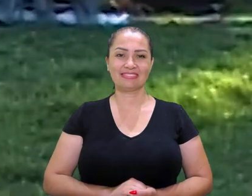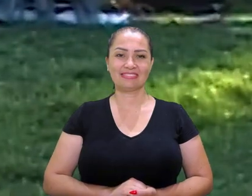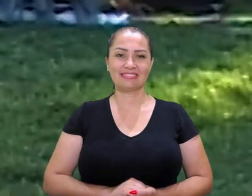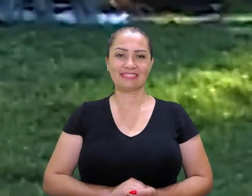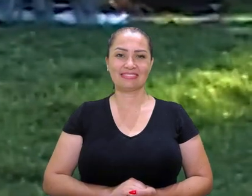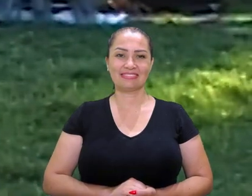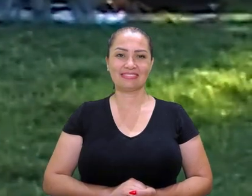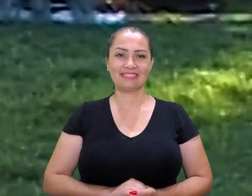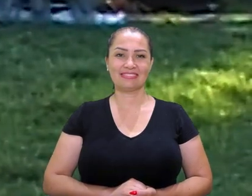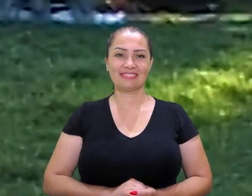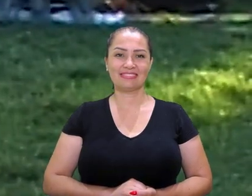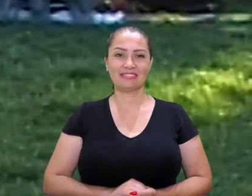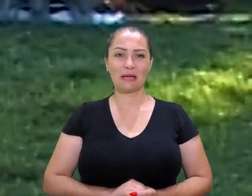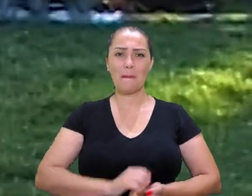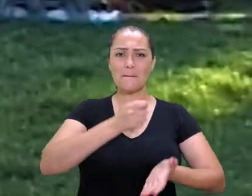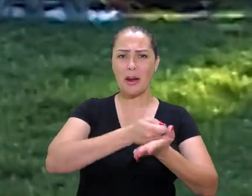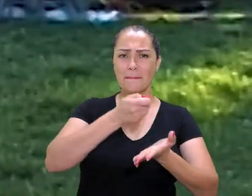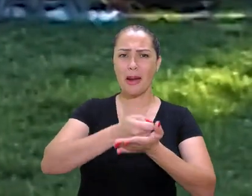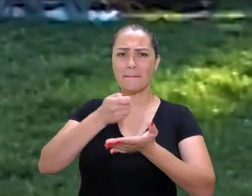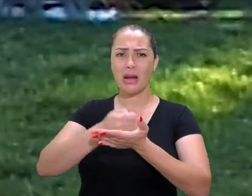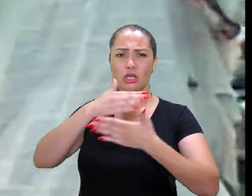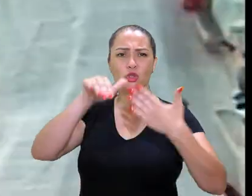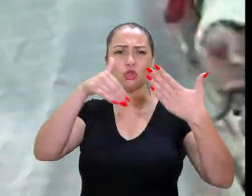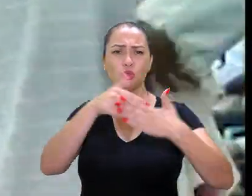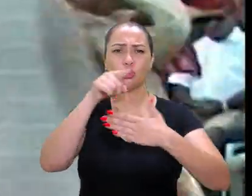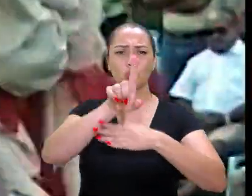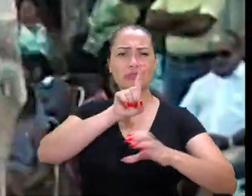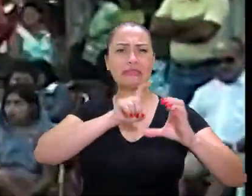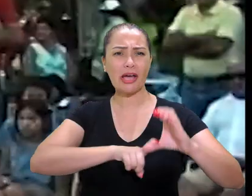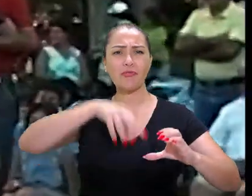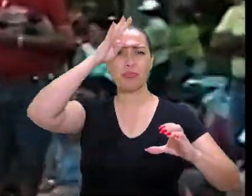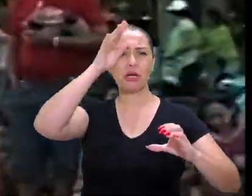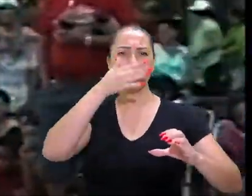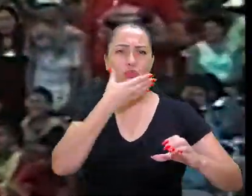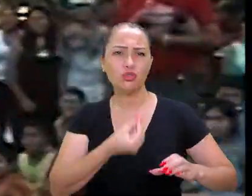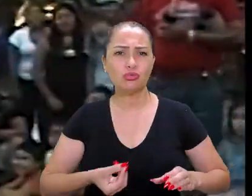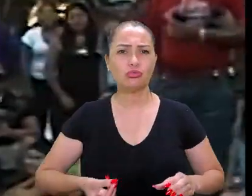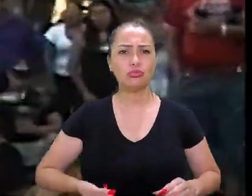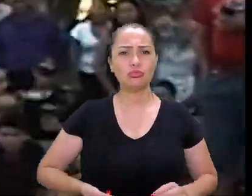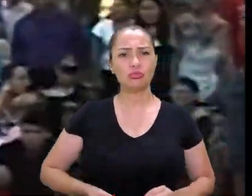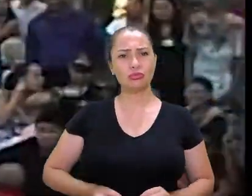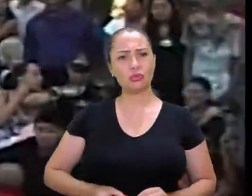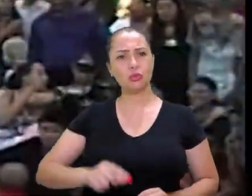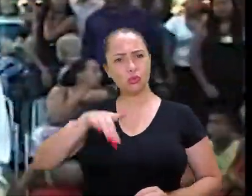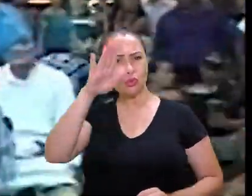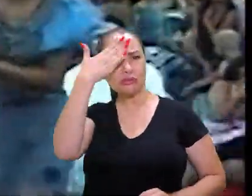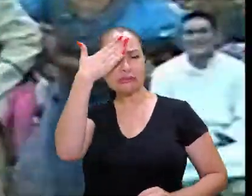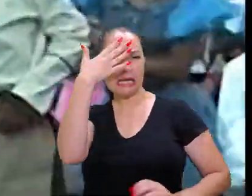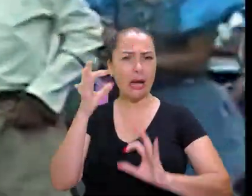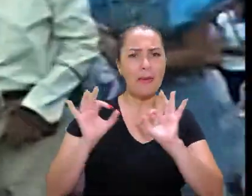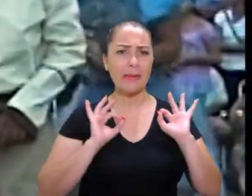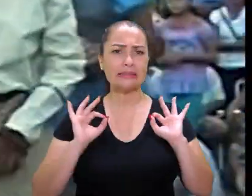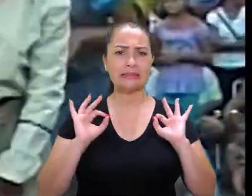Pague! Tim por tim do que tu deve ao meu tio, Zé Guanchu. Ah, Madame Zoraide é tudo, sabe, Madame Zoraide é